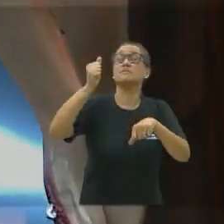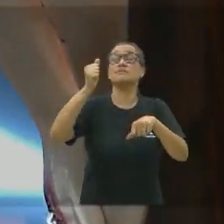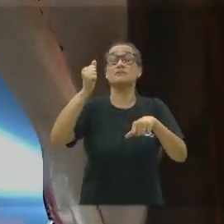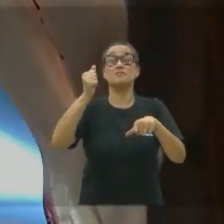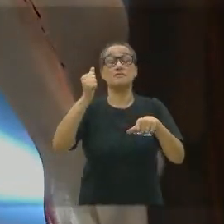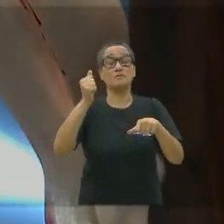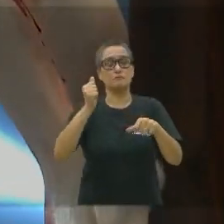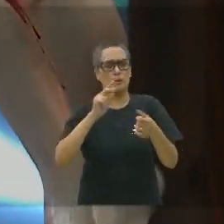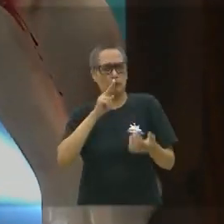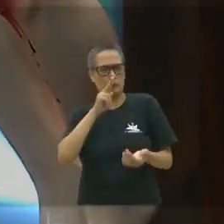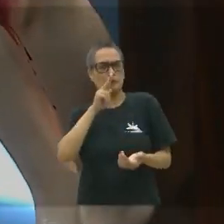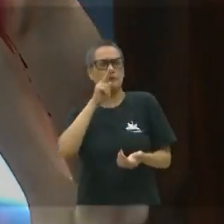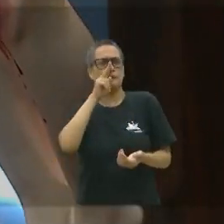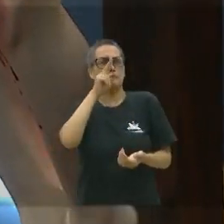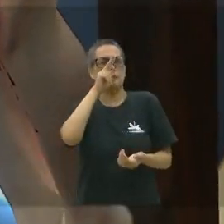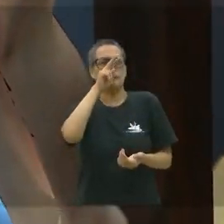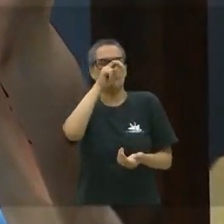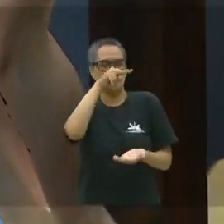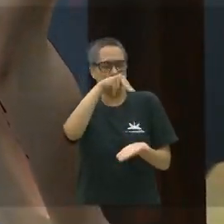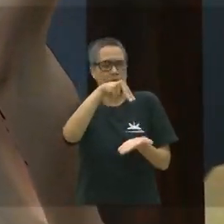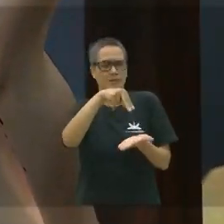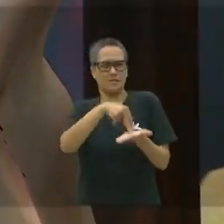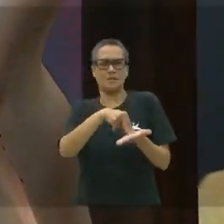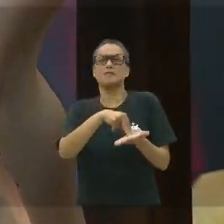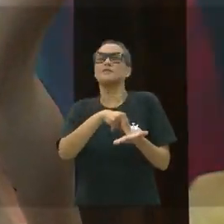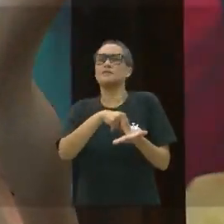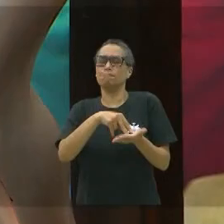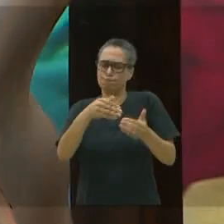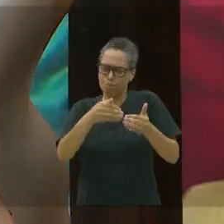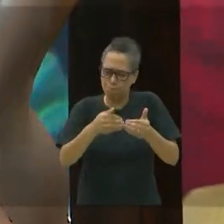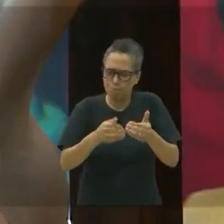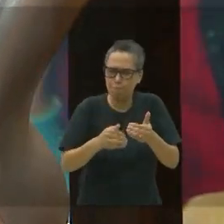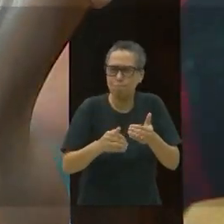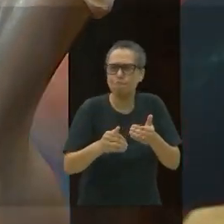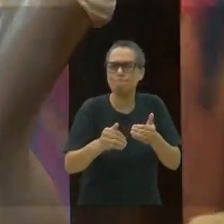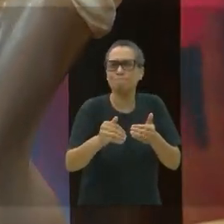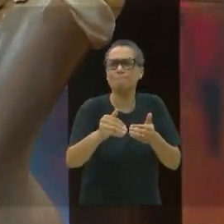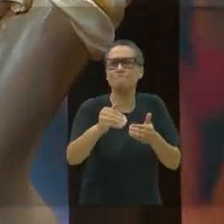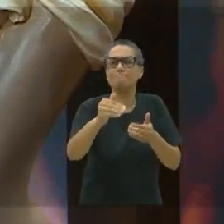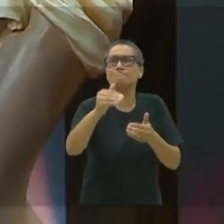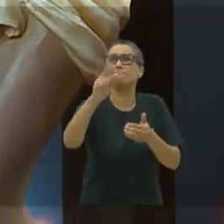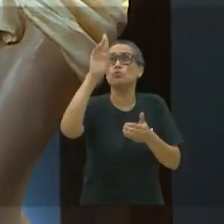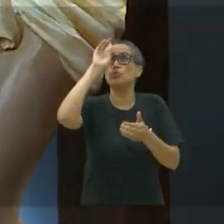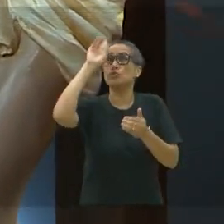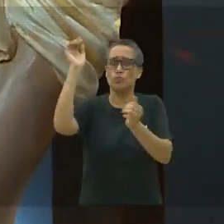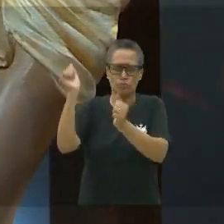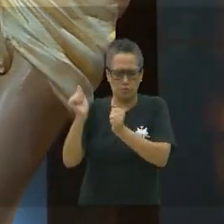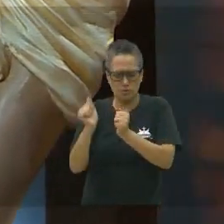Sou mais forte, vou mais longe quando aqui estou.